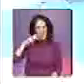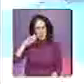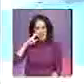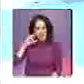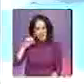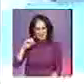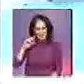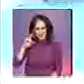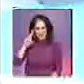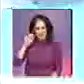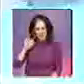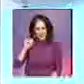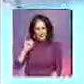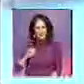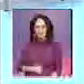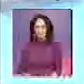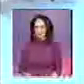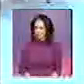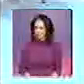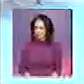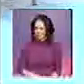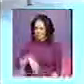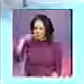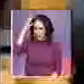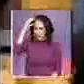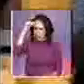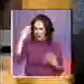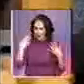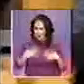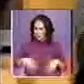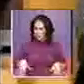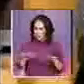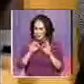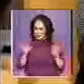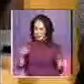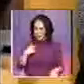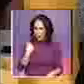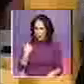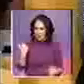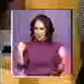O animal vestiu-se igual a mim.